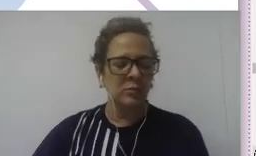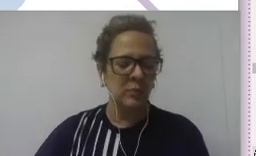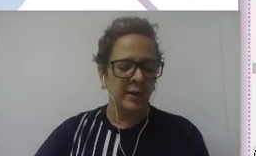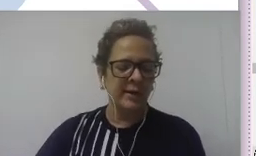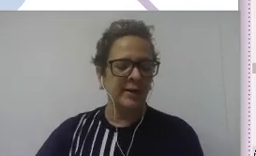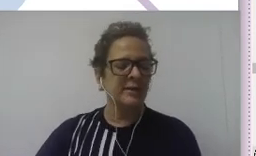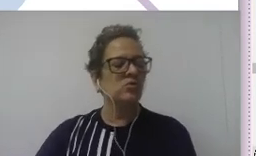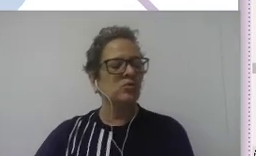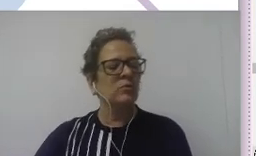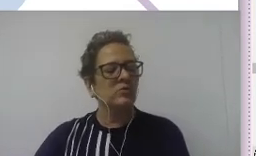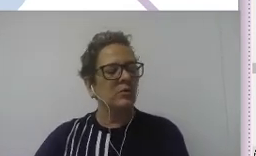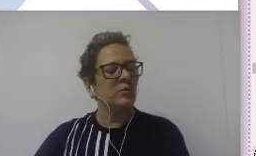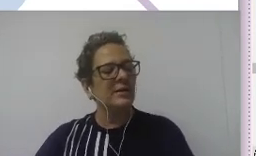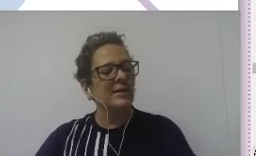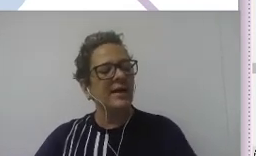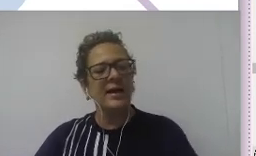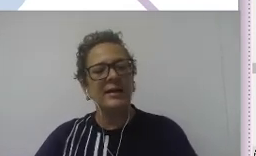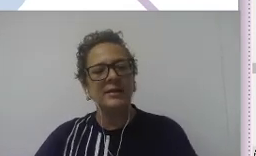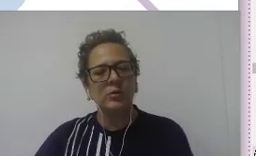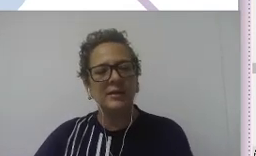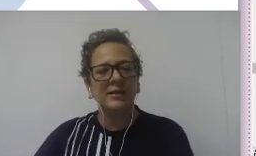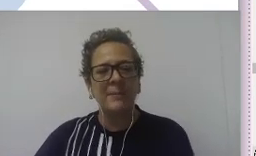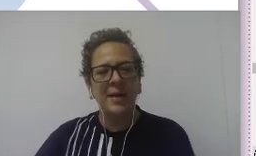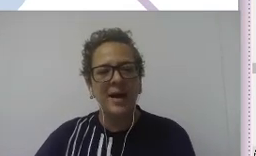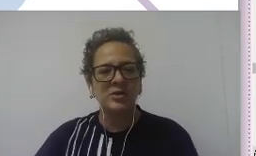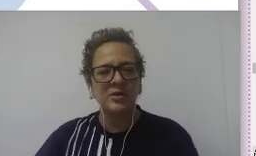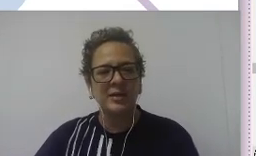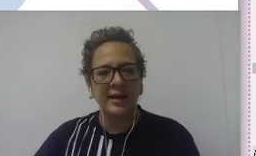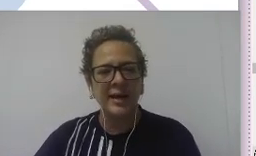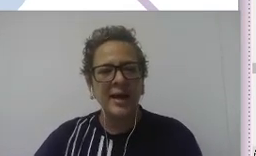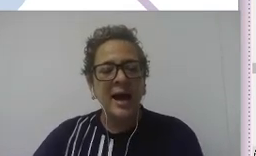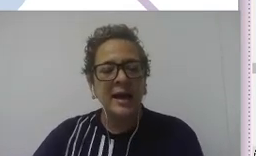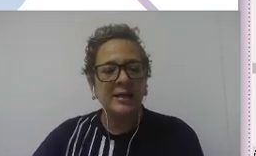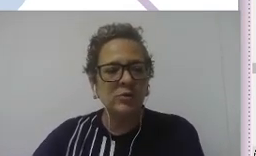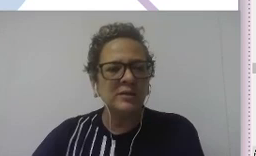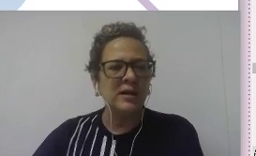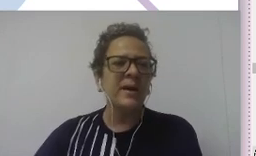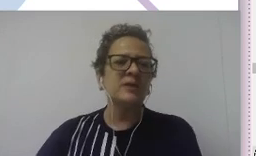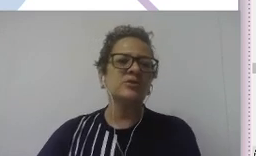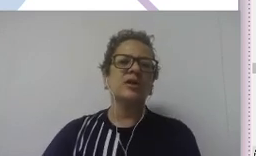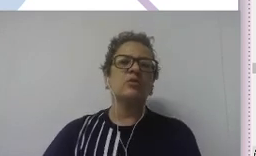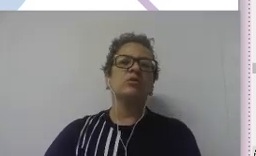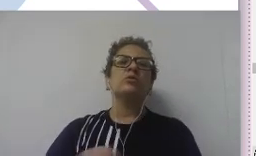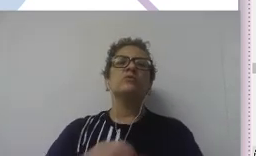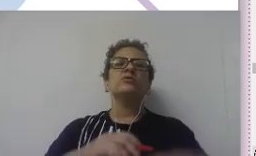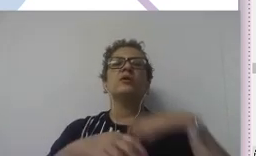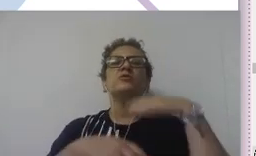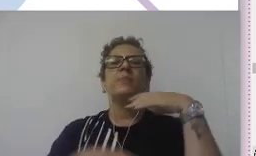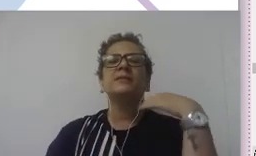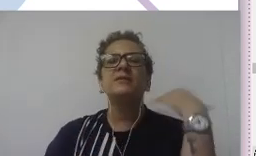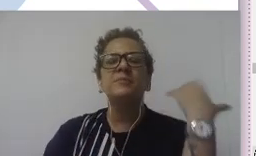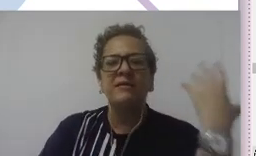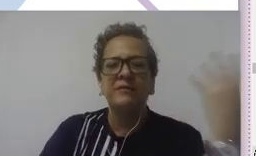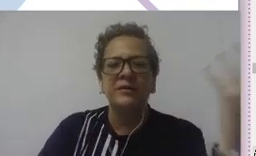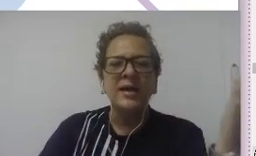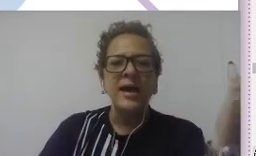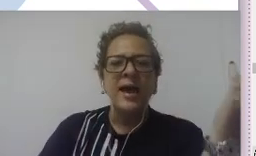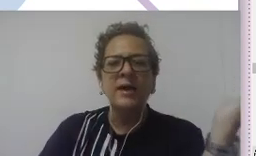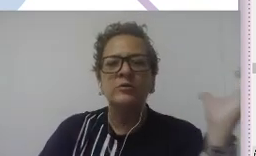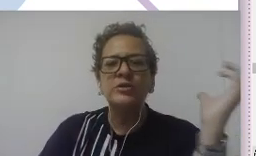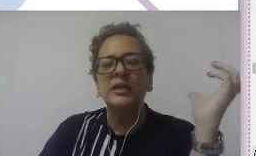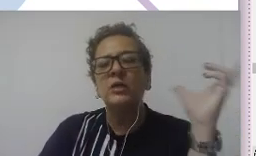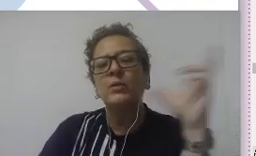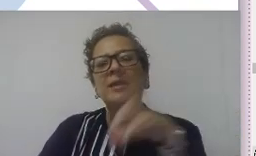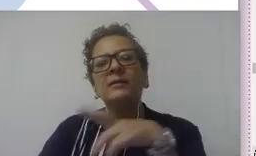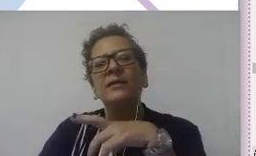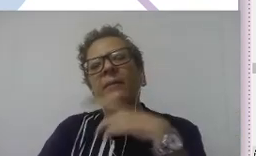pequeno resumo sobre o que é a leitura dramática, né? A leitura dramática, de acordo com o dicionário de Patrice Pavi, é